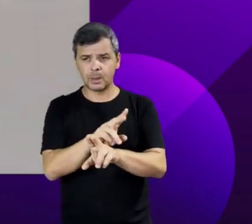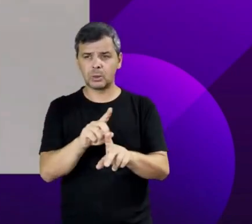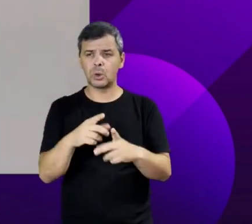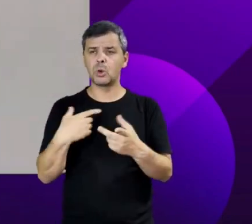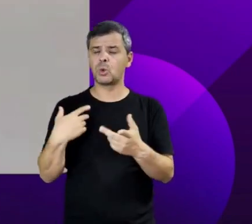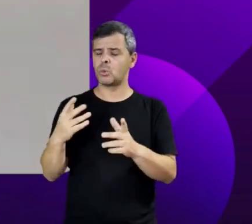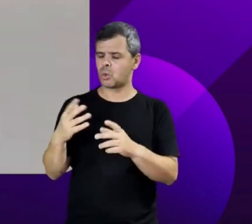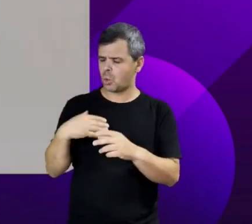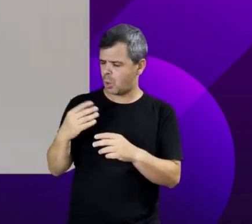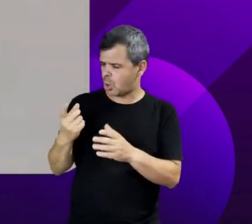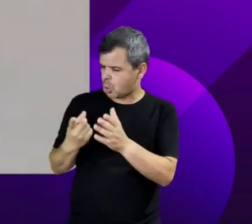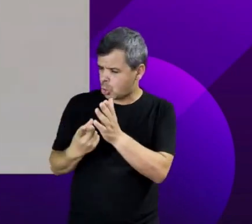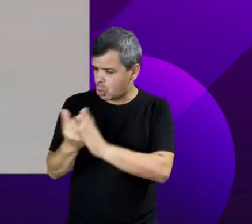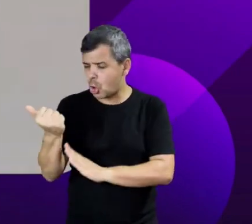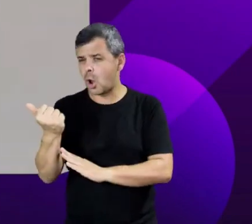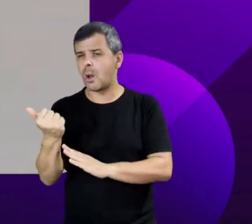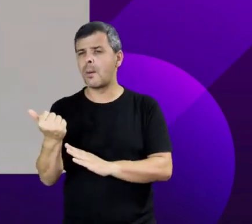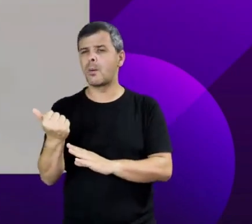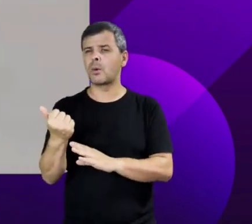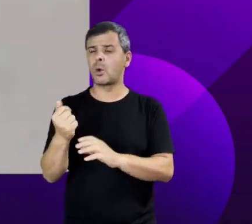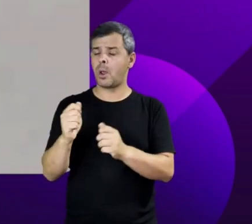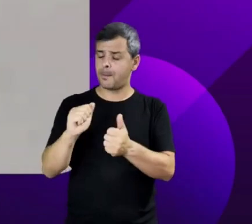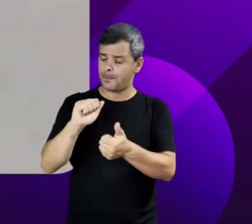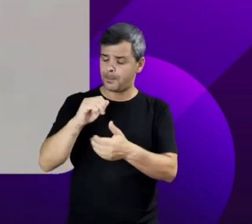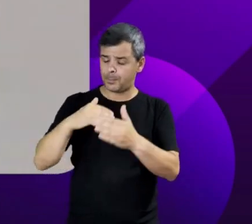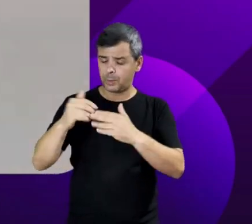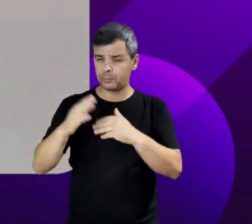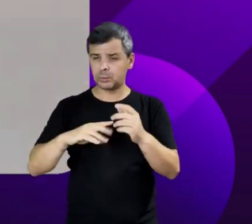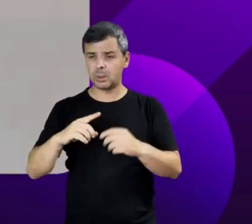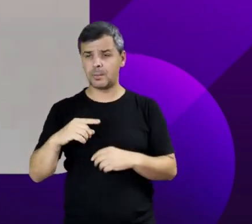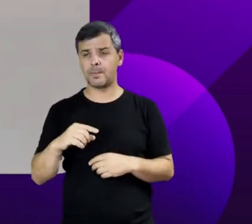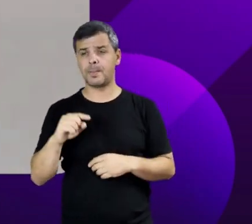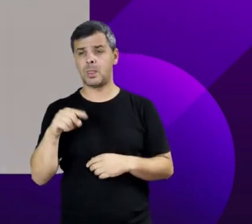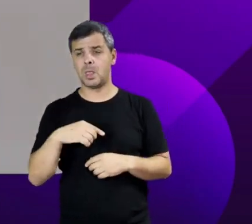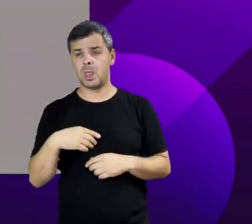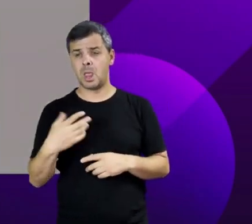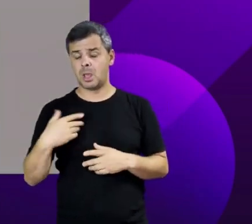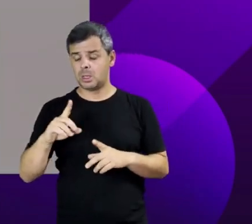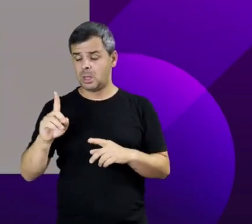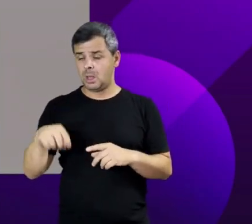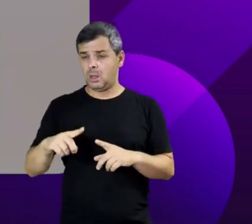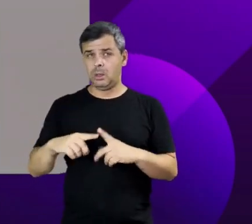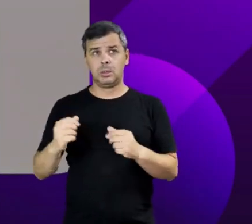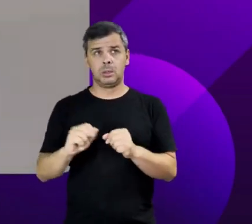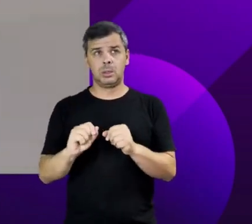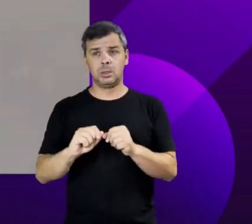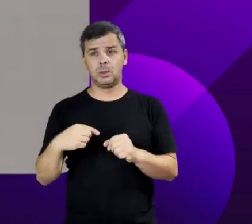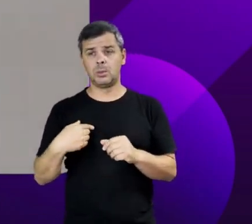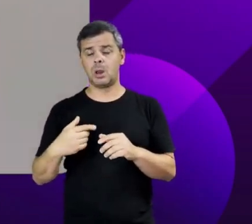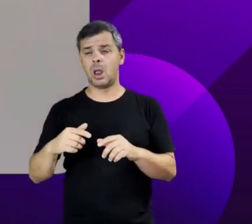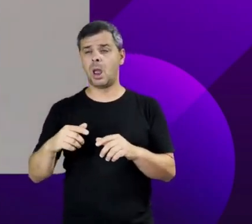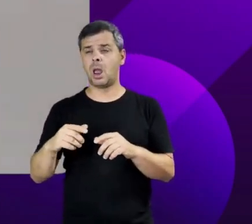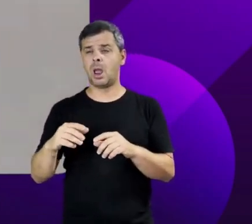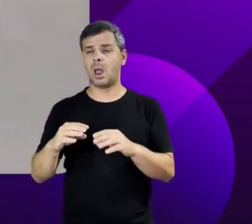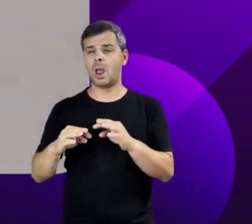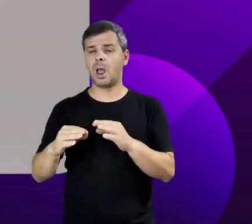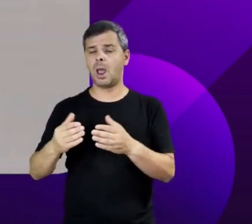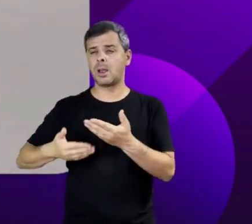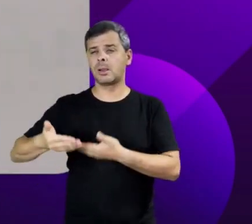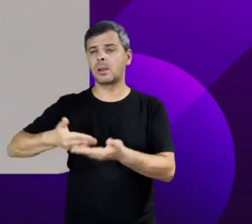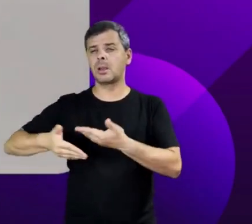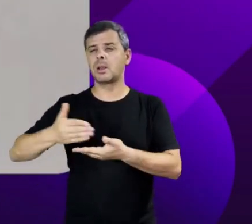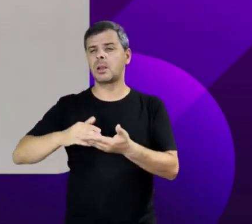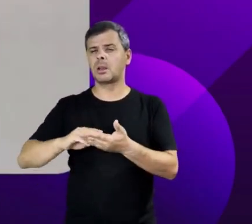com o consumo, com a produção, enfim, né? E essa nova possibilidade é tratada como, na